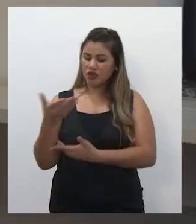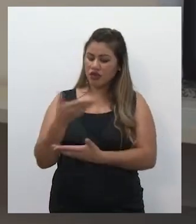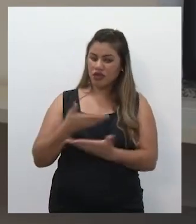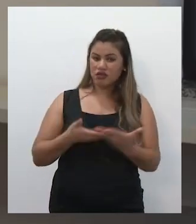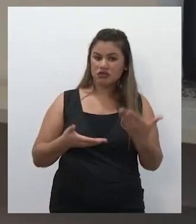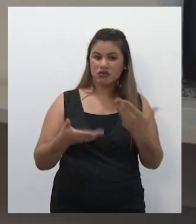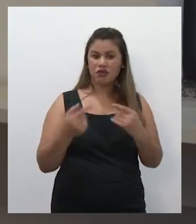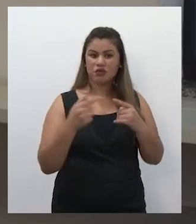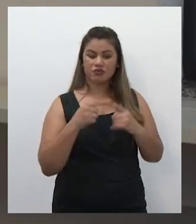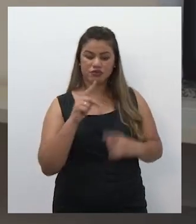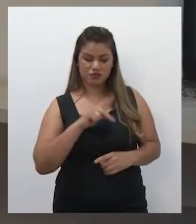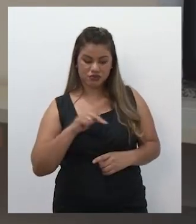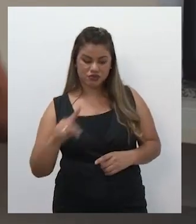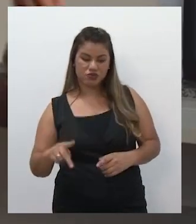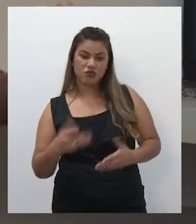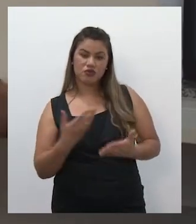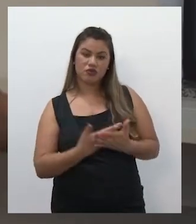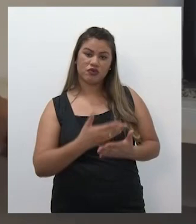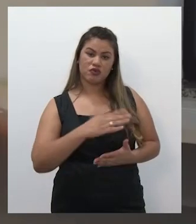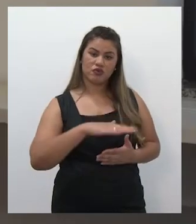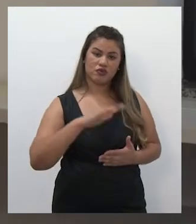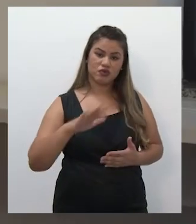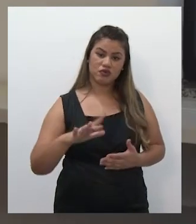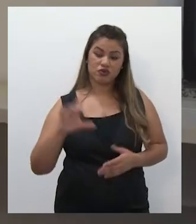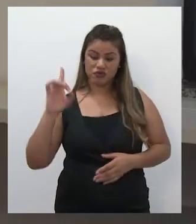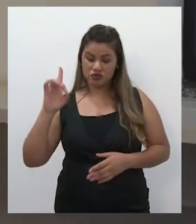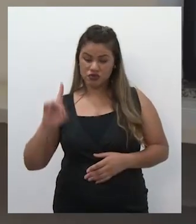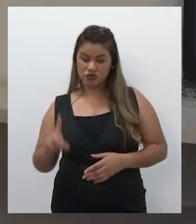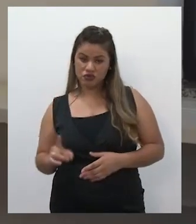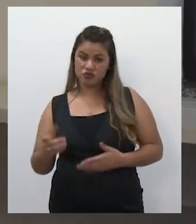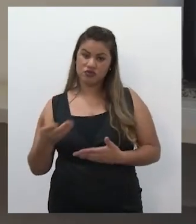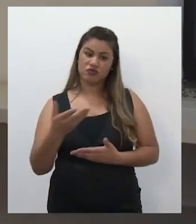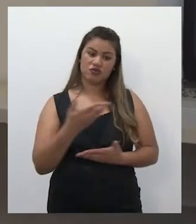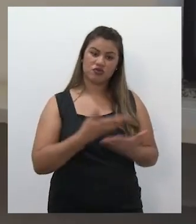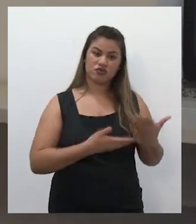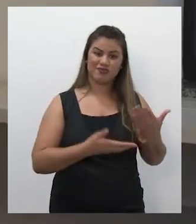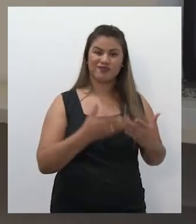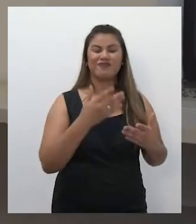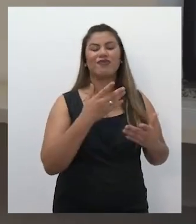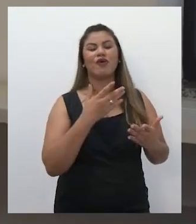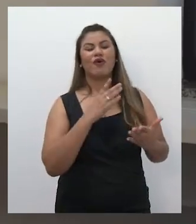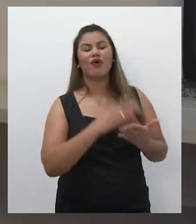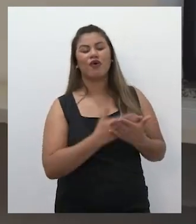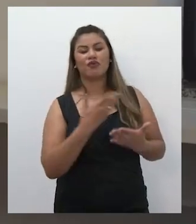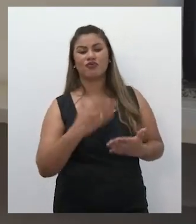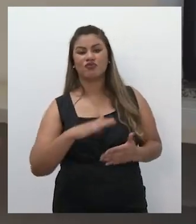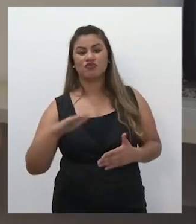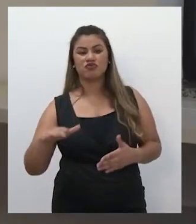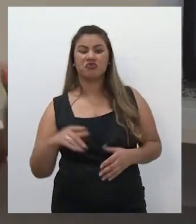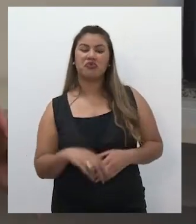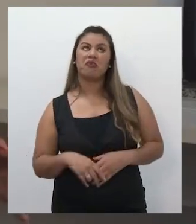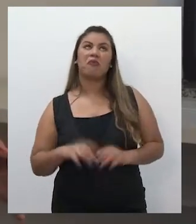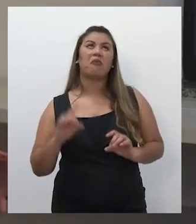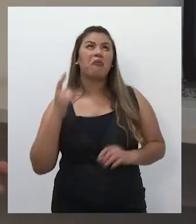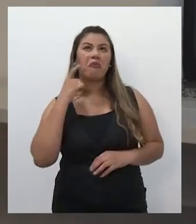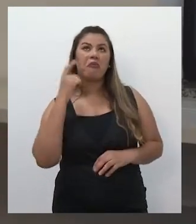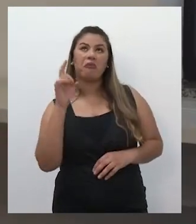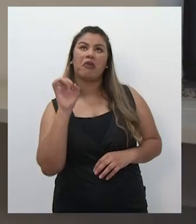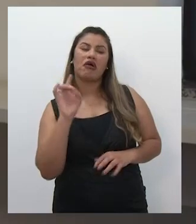estabelece entre professor e aluno, da direção da escola com os estudantes, do que propriamente uma